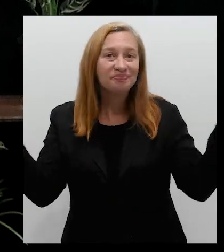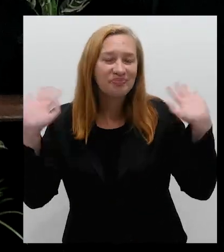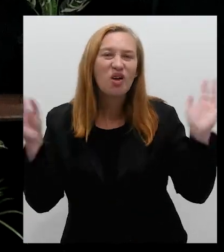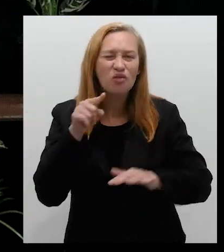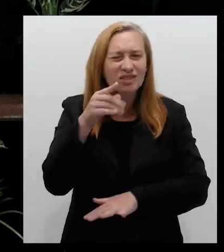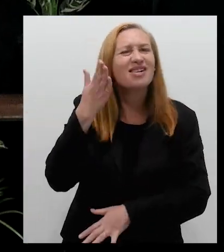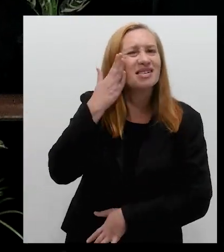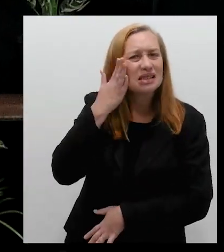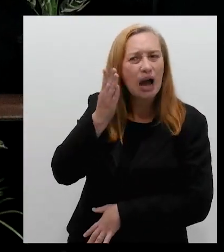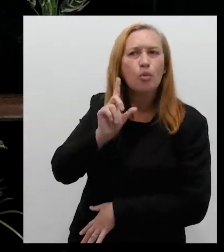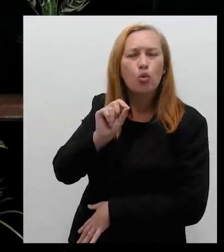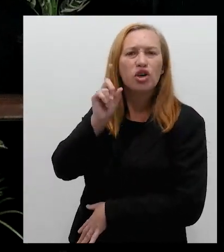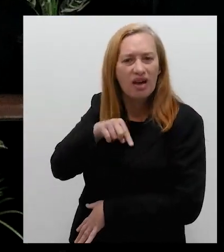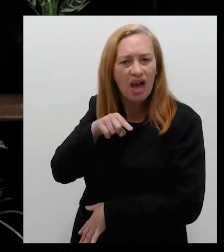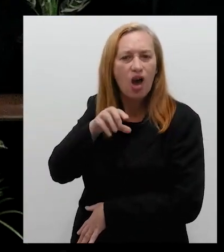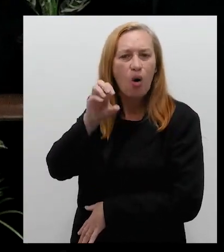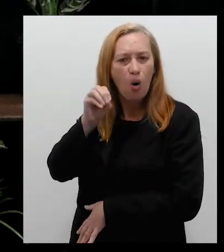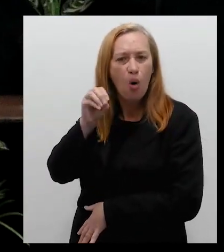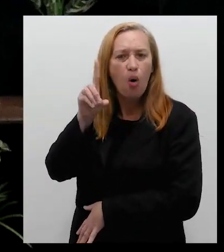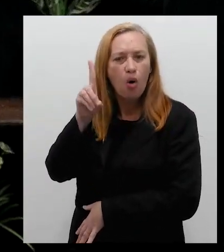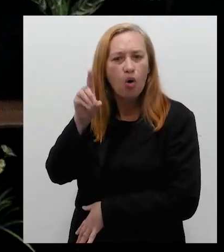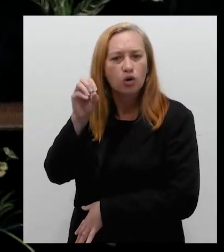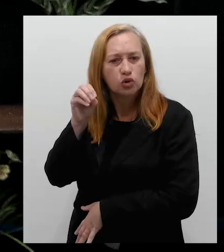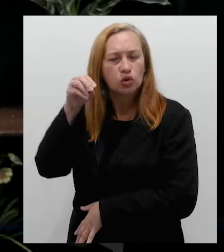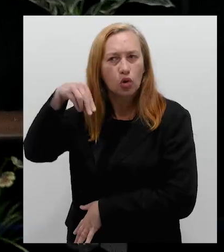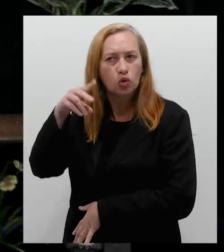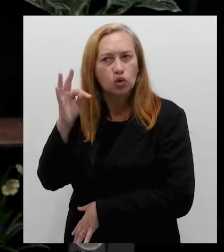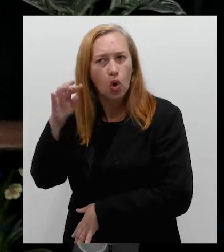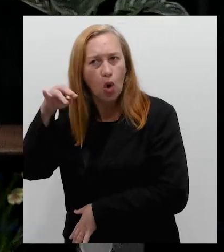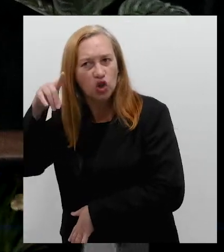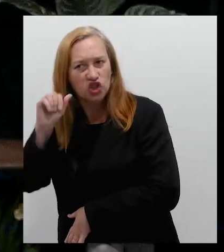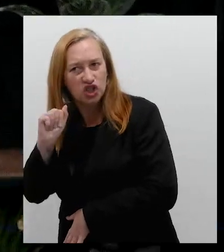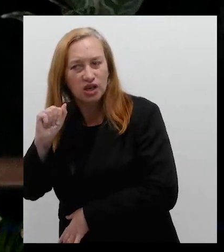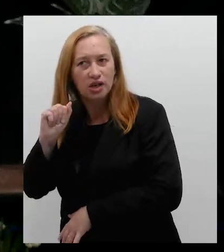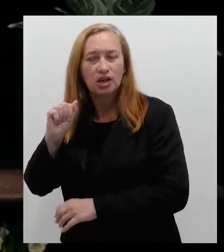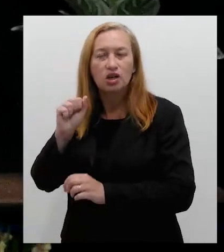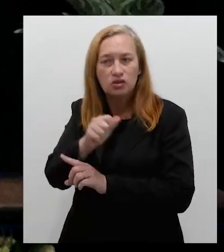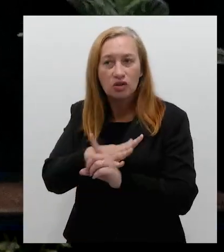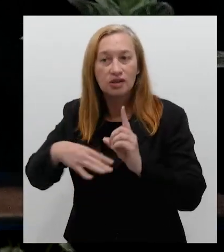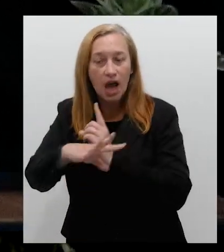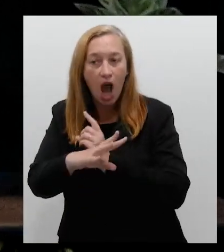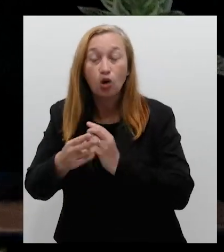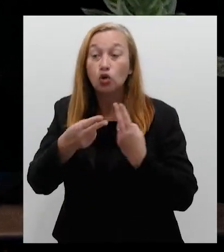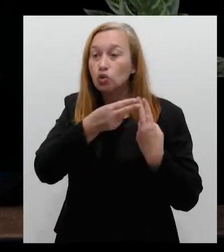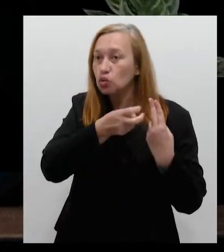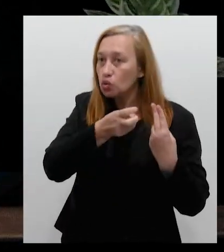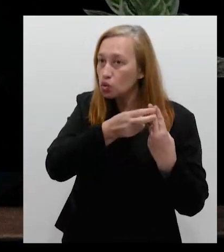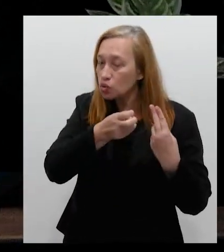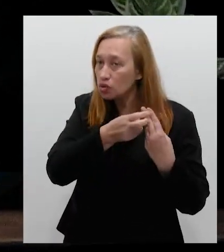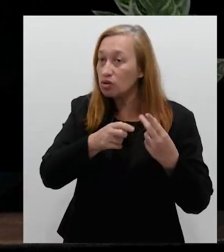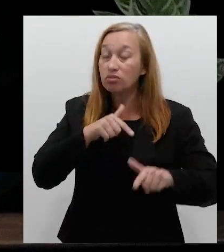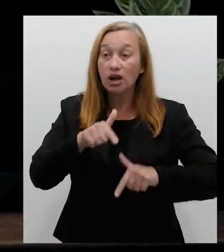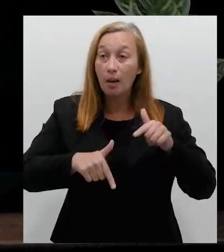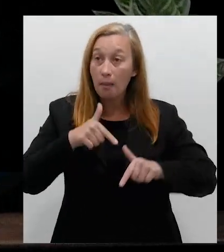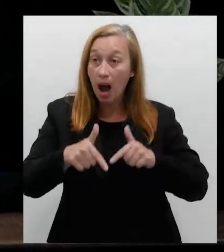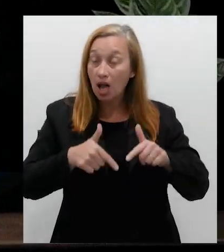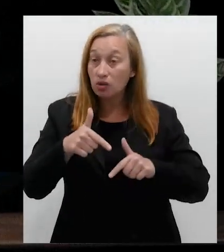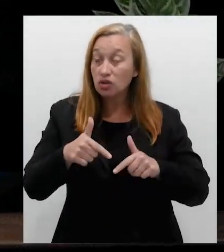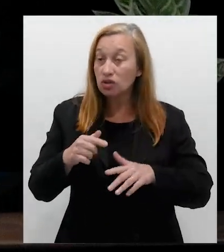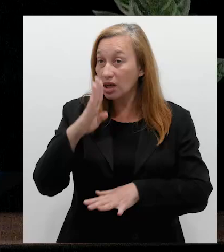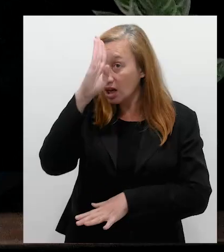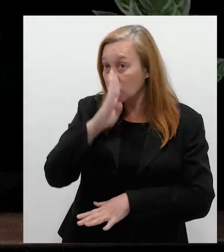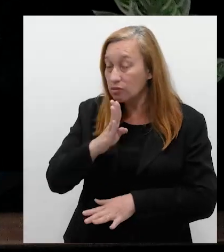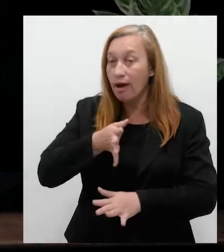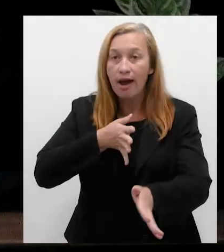Olá, você sabe o que é odontologia social? No SUS, Sistema Único de Saúde, são os serviços odontológicos gratuitos